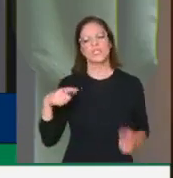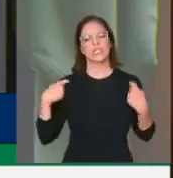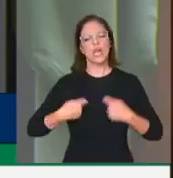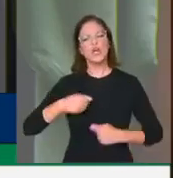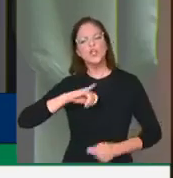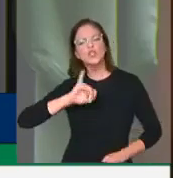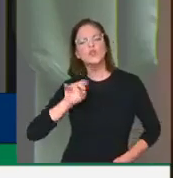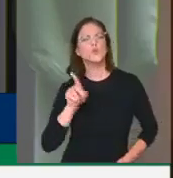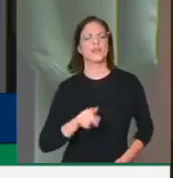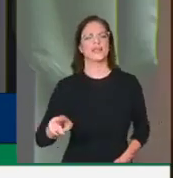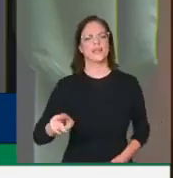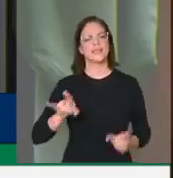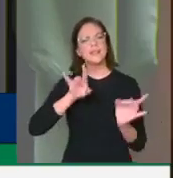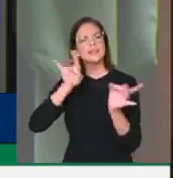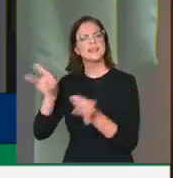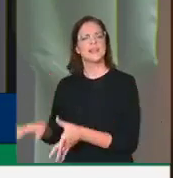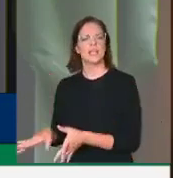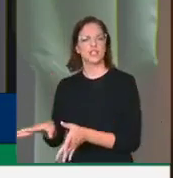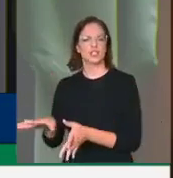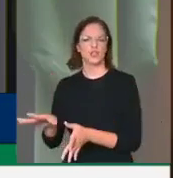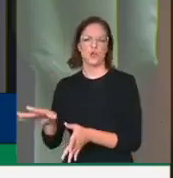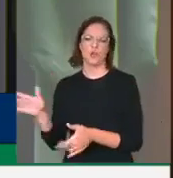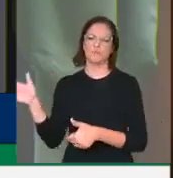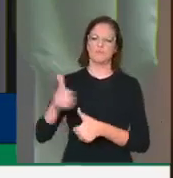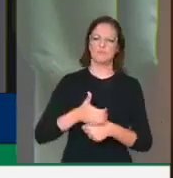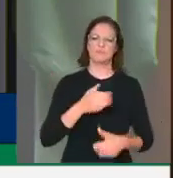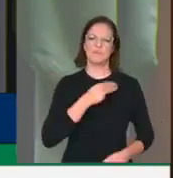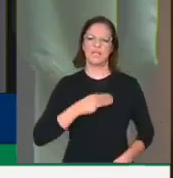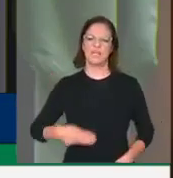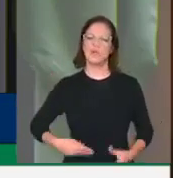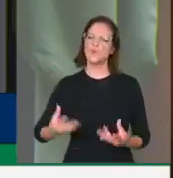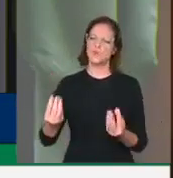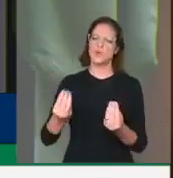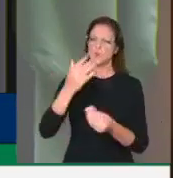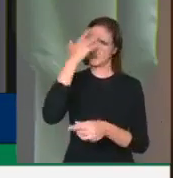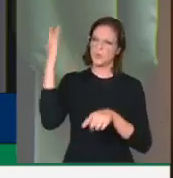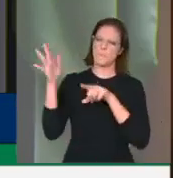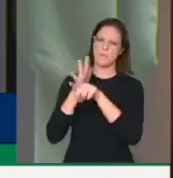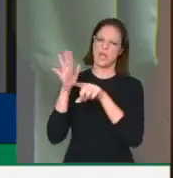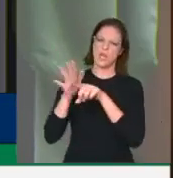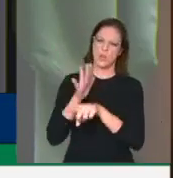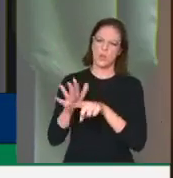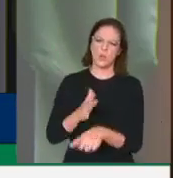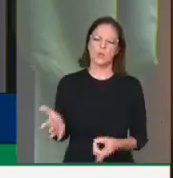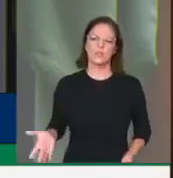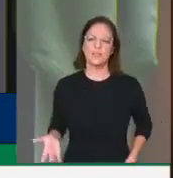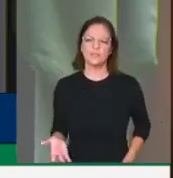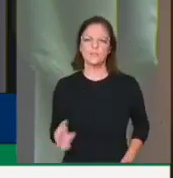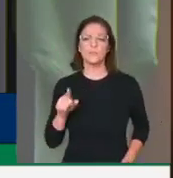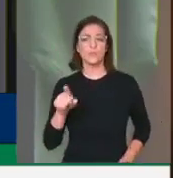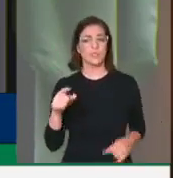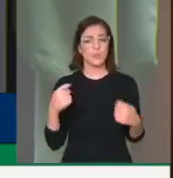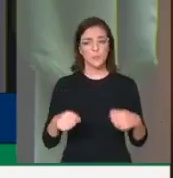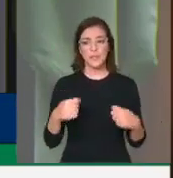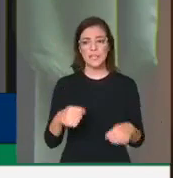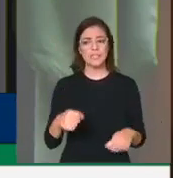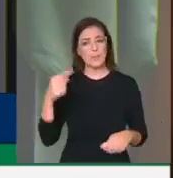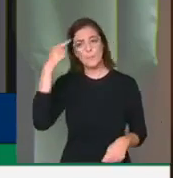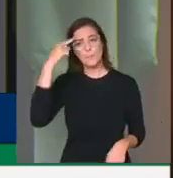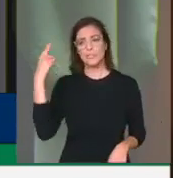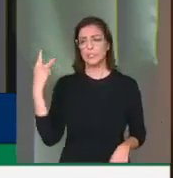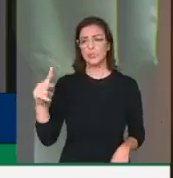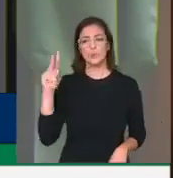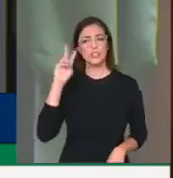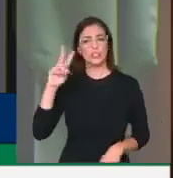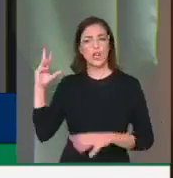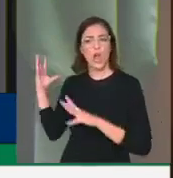que deixou de ser juiz para ser ministro, que muita gente questionou a sua decisão, inclusive. O senhor deveria olhar para a sua história, o